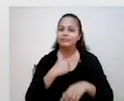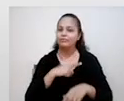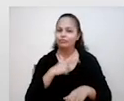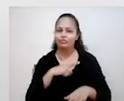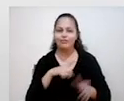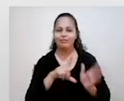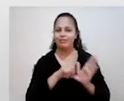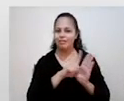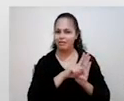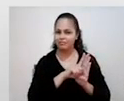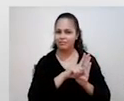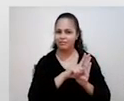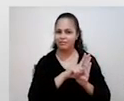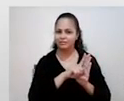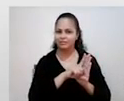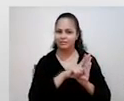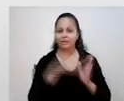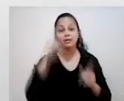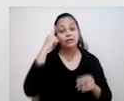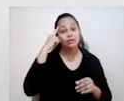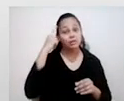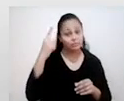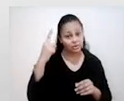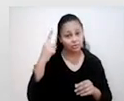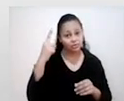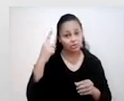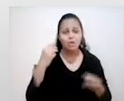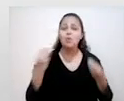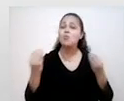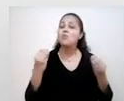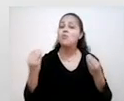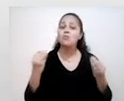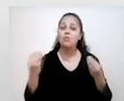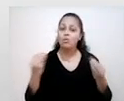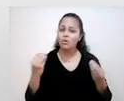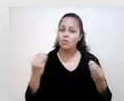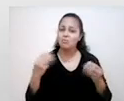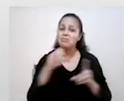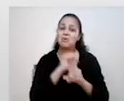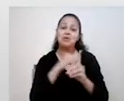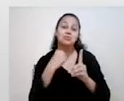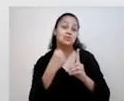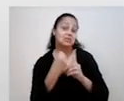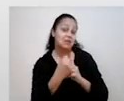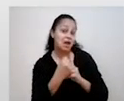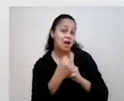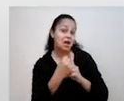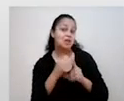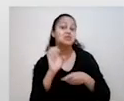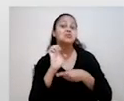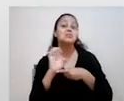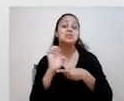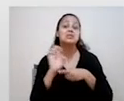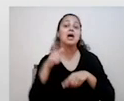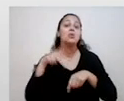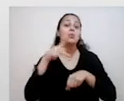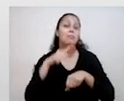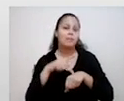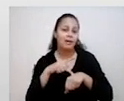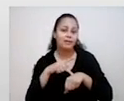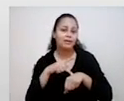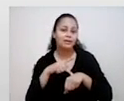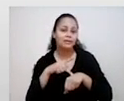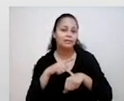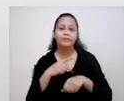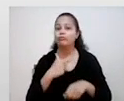leis? Vocês já pensaram o que será? Como seria, né, a nossa cidade, o nosso estado, o nosso país